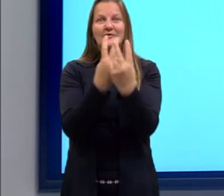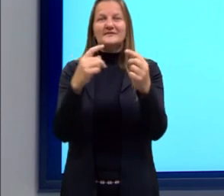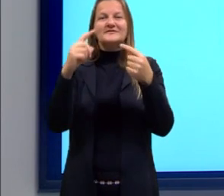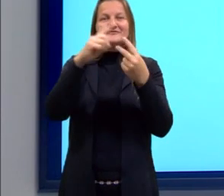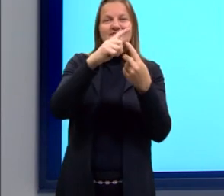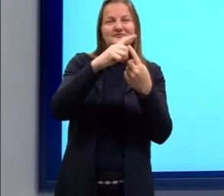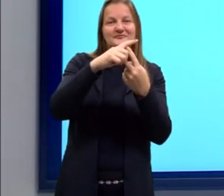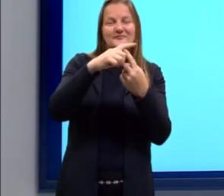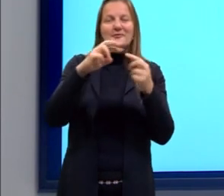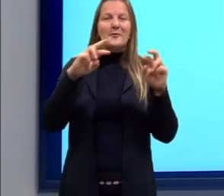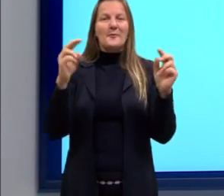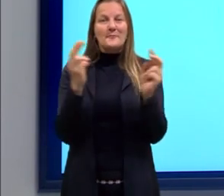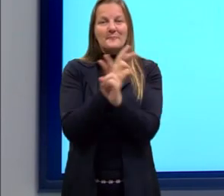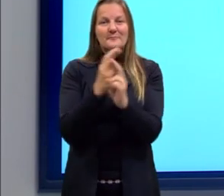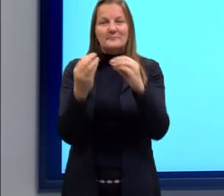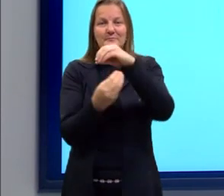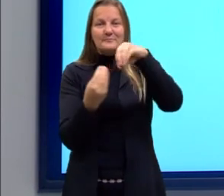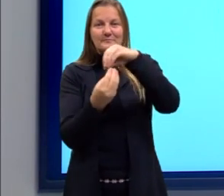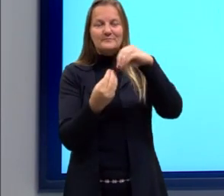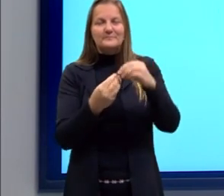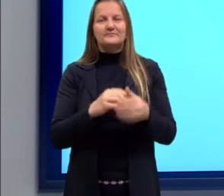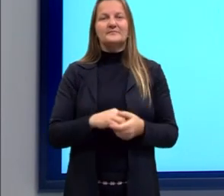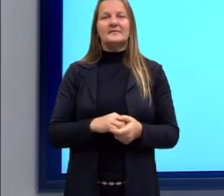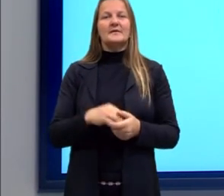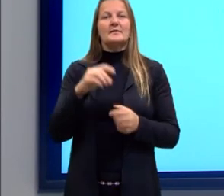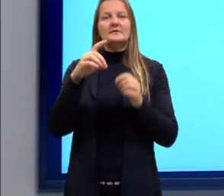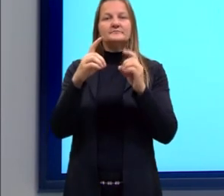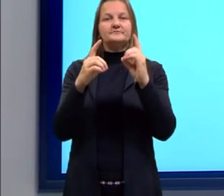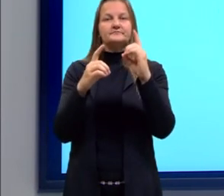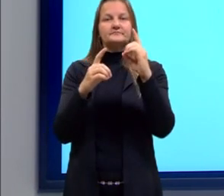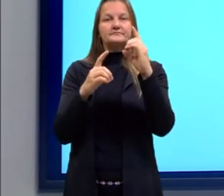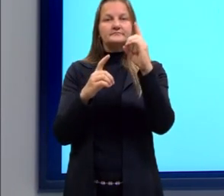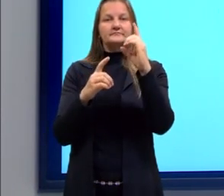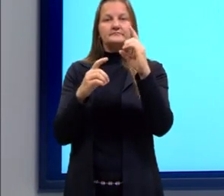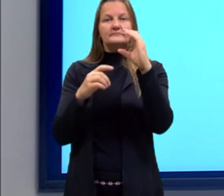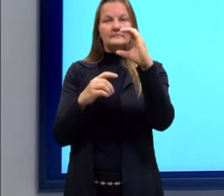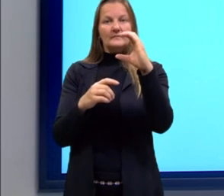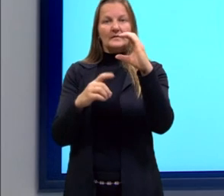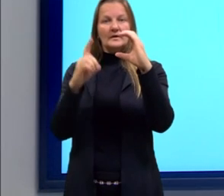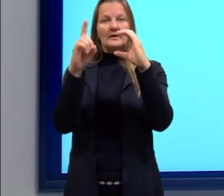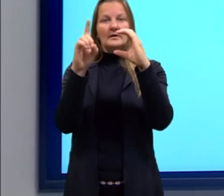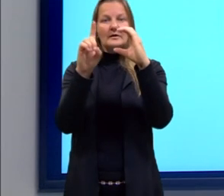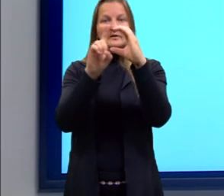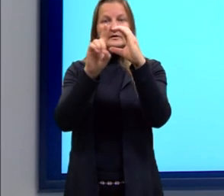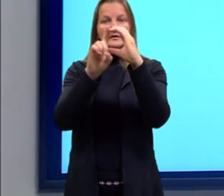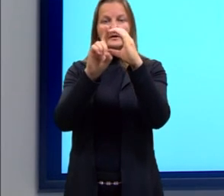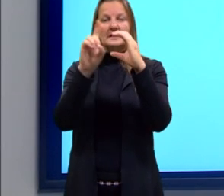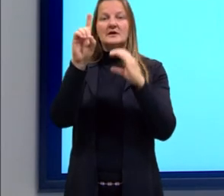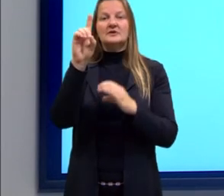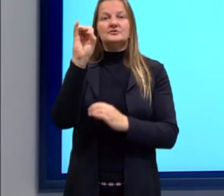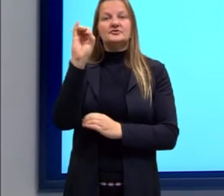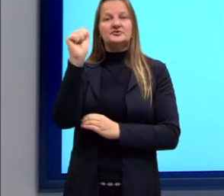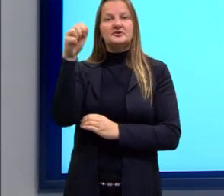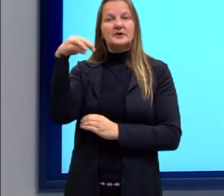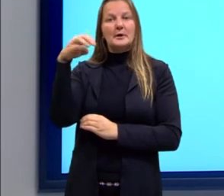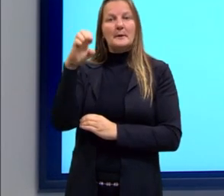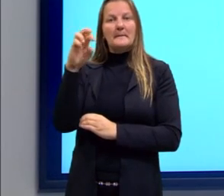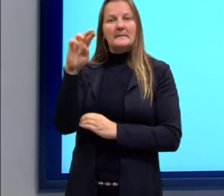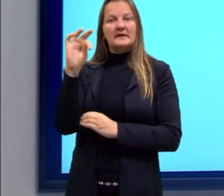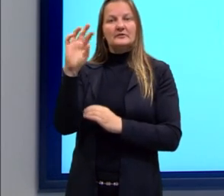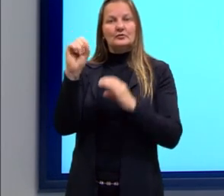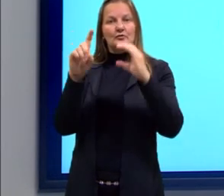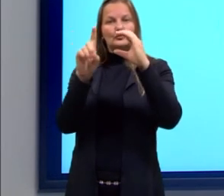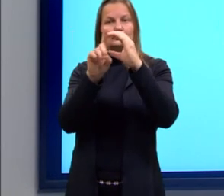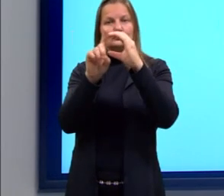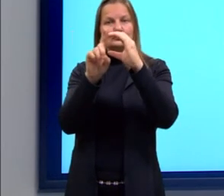contribuída por Descartes o diâmetro que dividir o círculo em duas partes iguais os